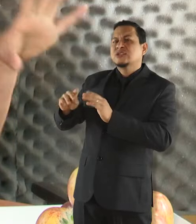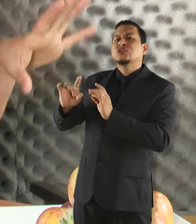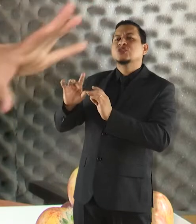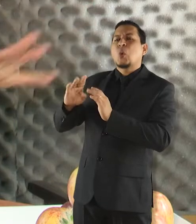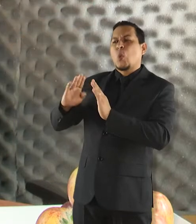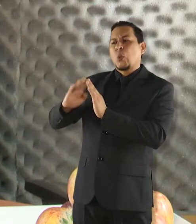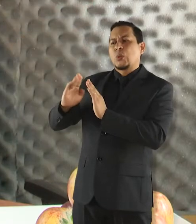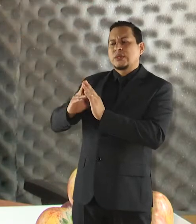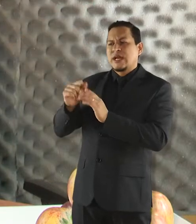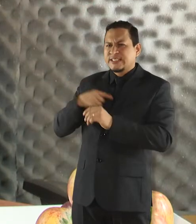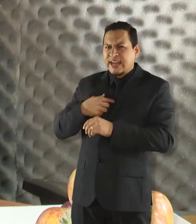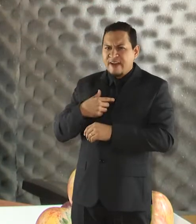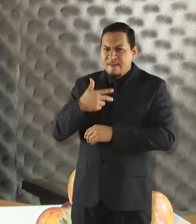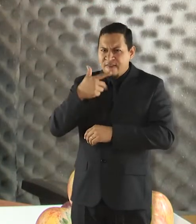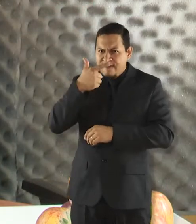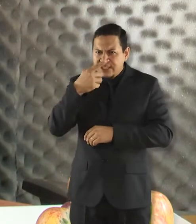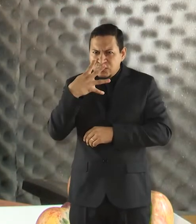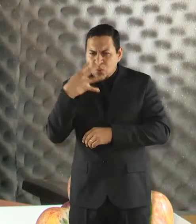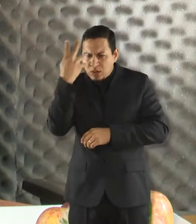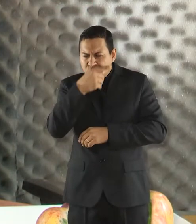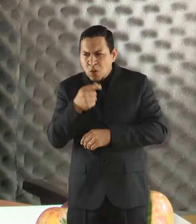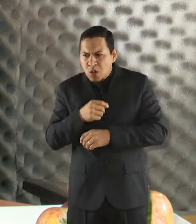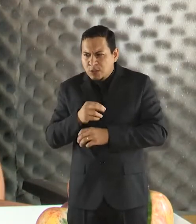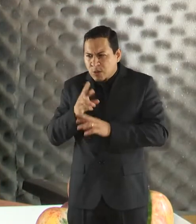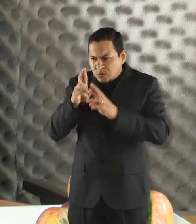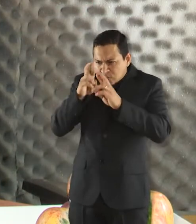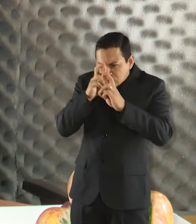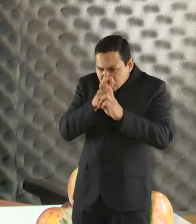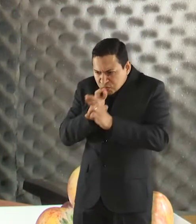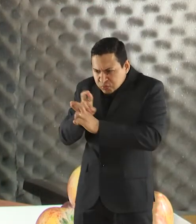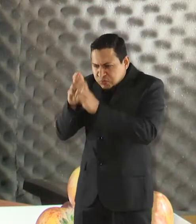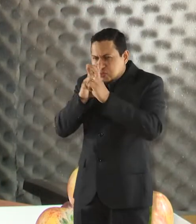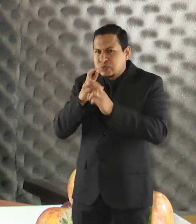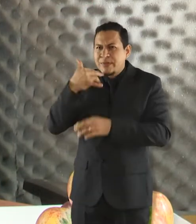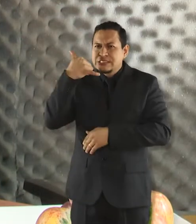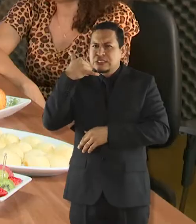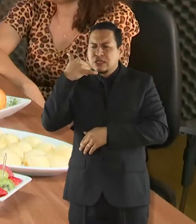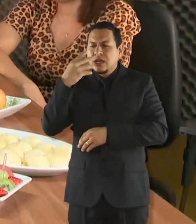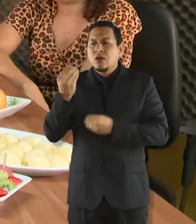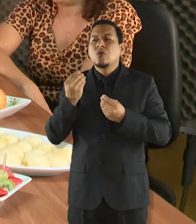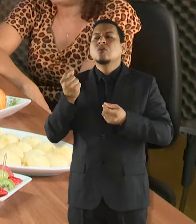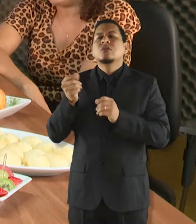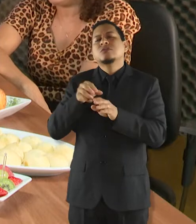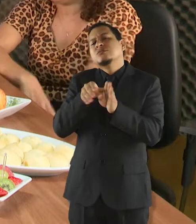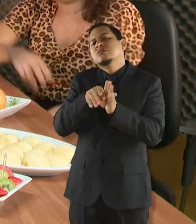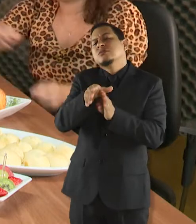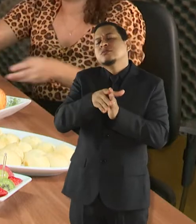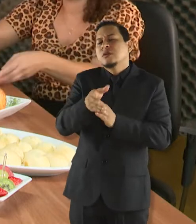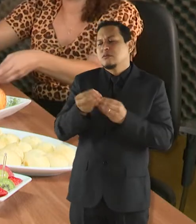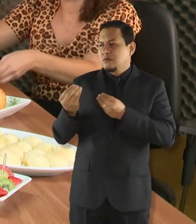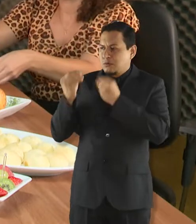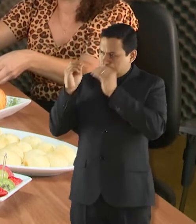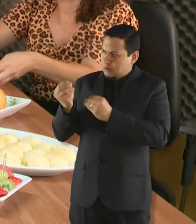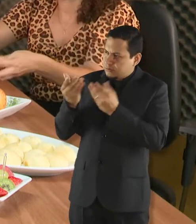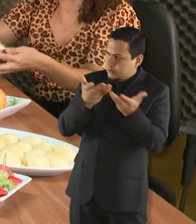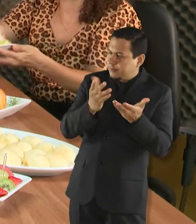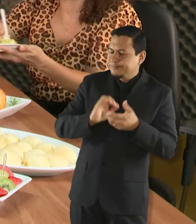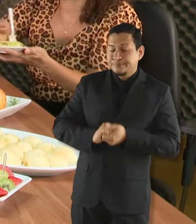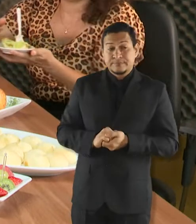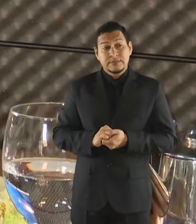estar 24 horas fiscalizando, olhando o celular dela. O que é que você diria para uma jovem dessa? Ela tem como sair ainda.